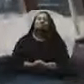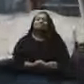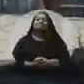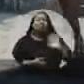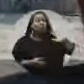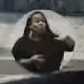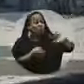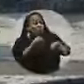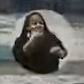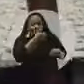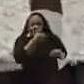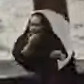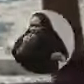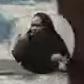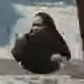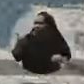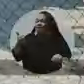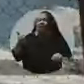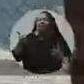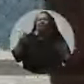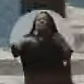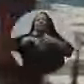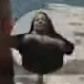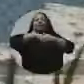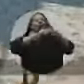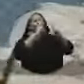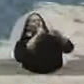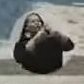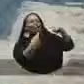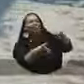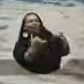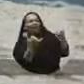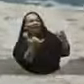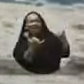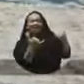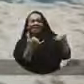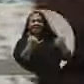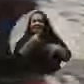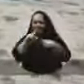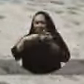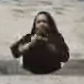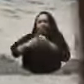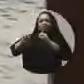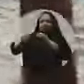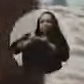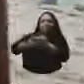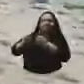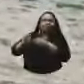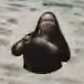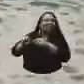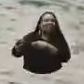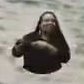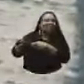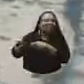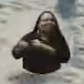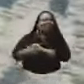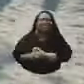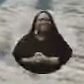Olá, gente. Tudo bem com vocês? Esse futebol aí, galera. Depois eu vou dar aula a vocês aí.